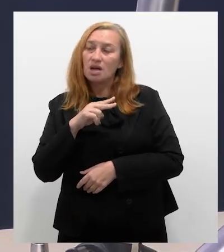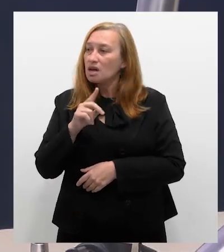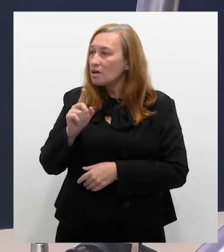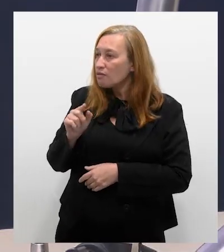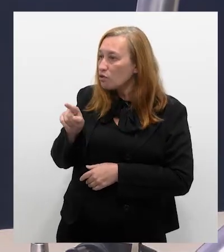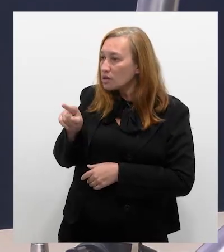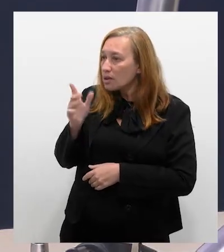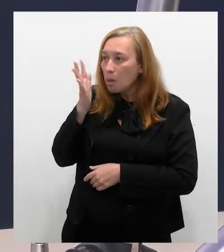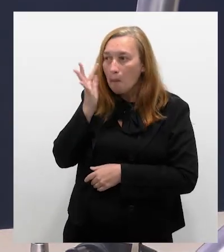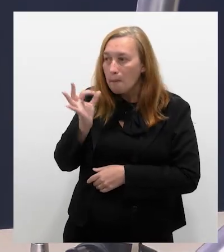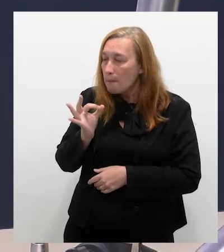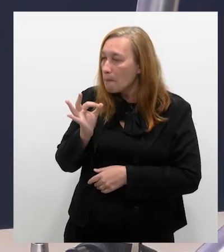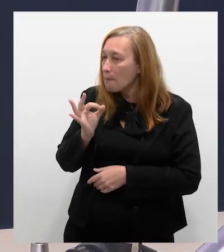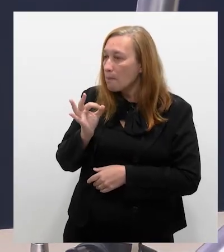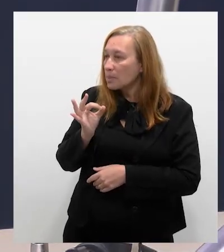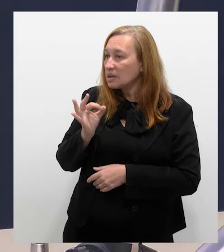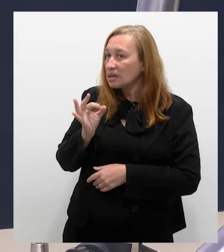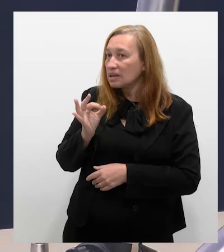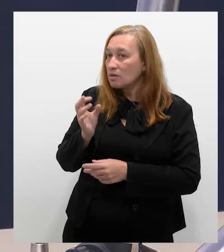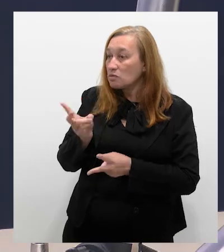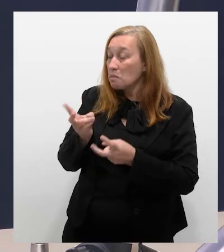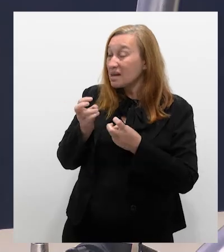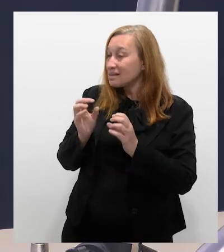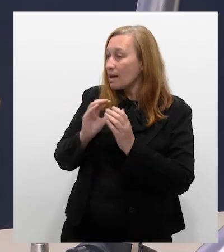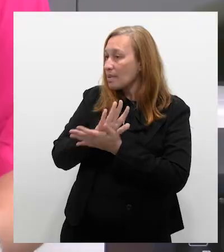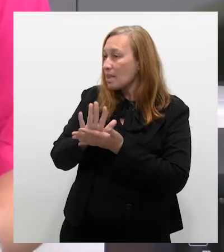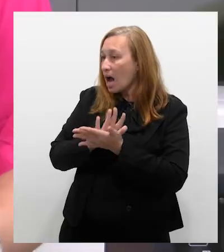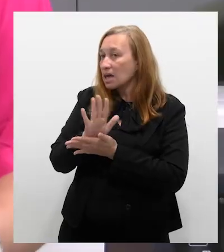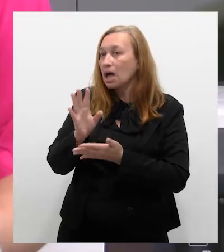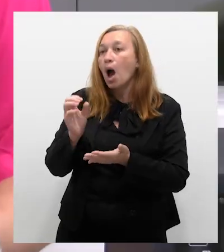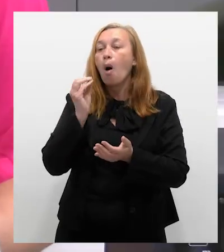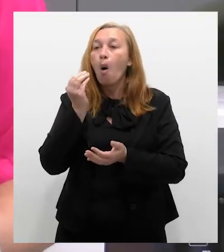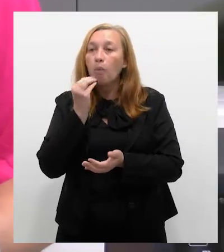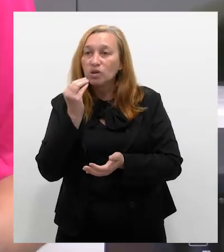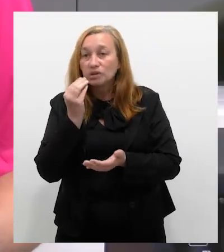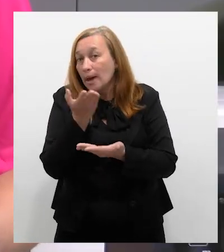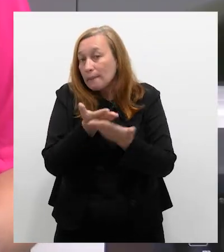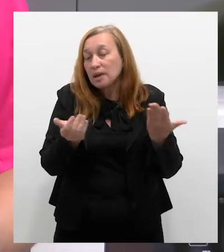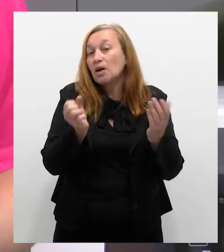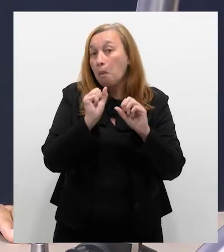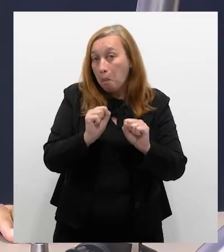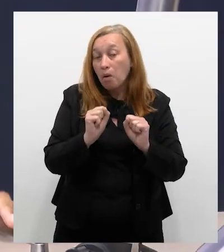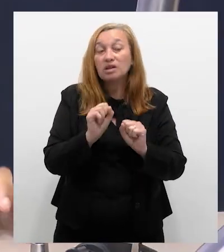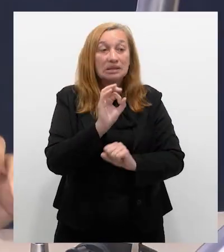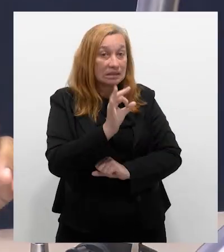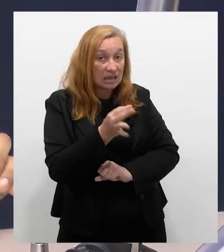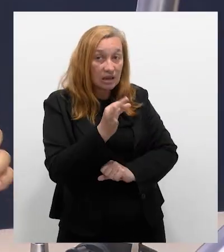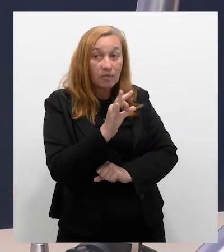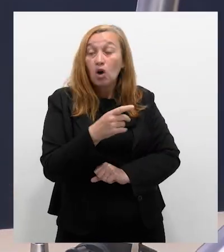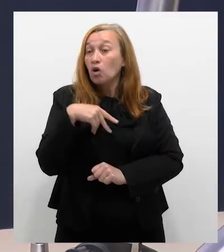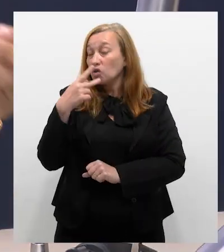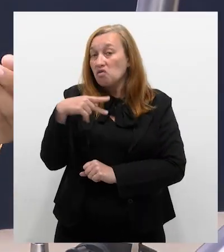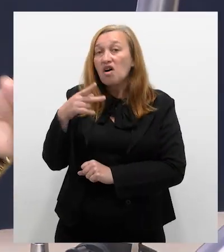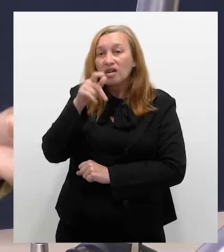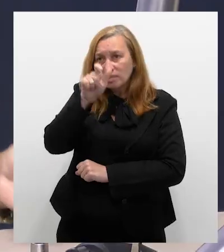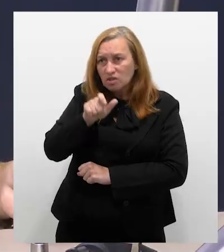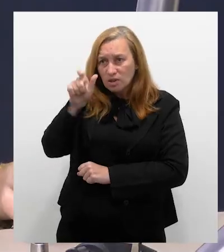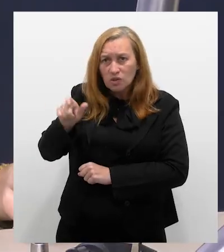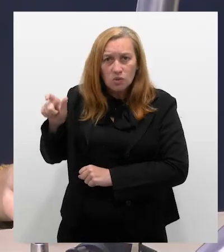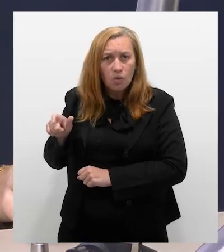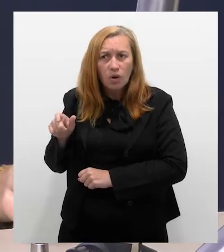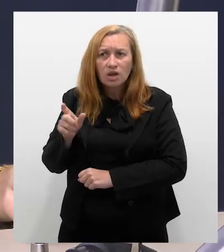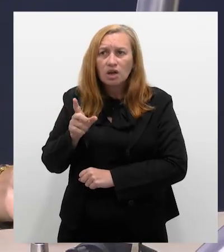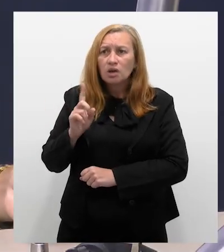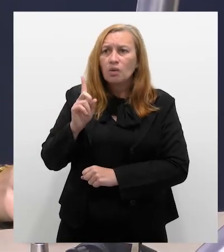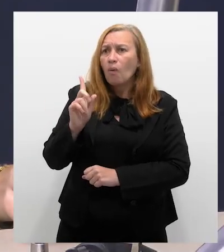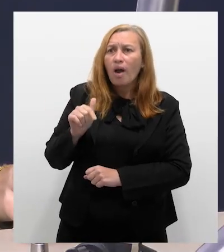não percebe. Então, ao ponto de talvez até perder a oportunidade, exatamente. Quando eu falo isso para as